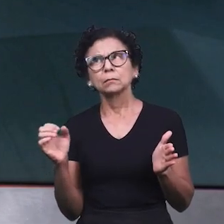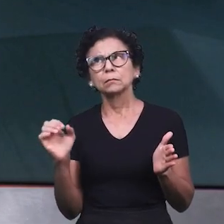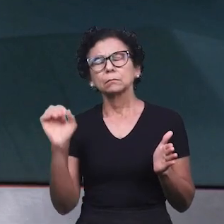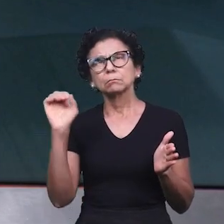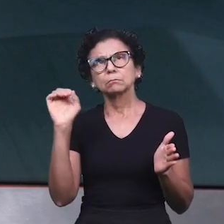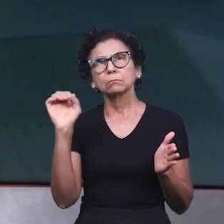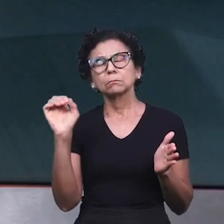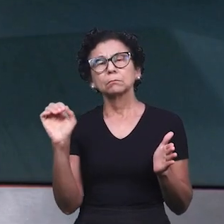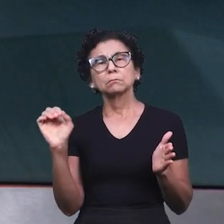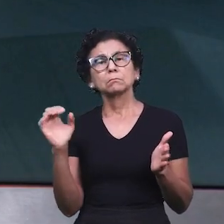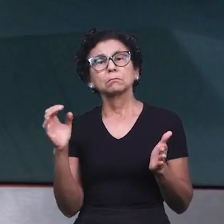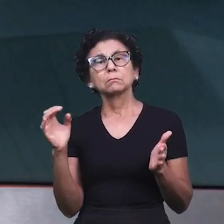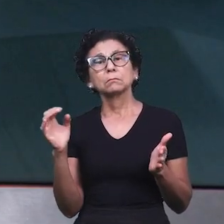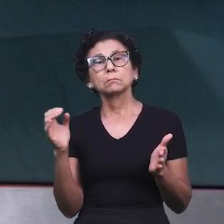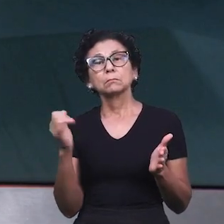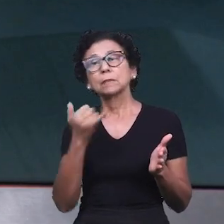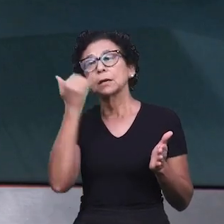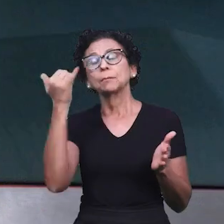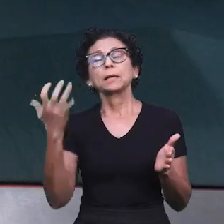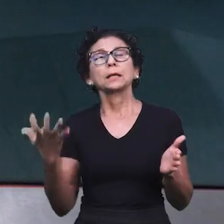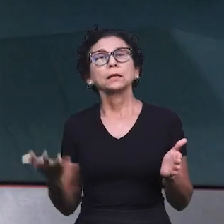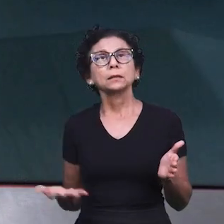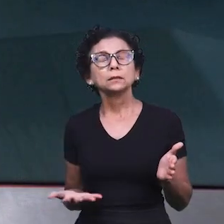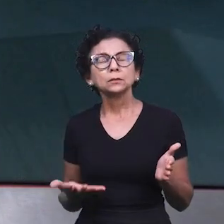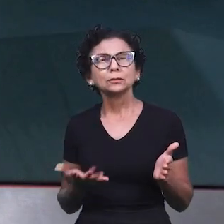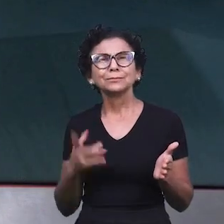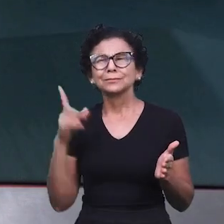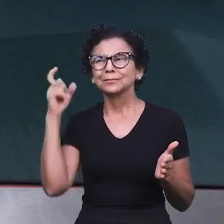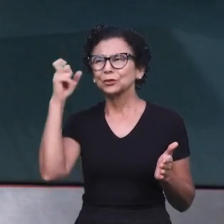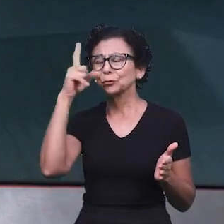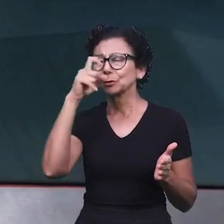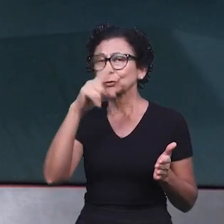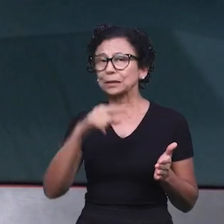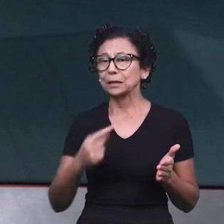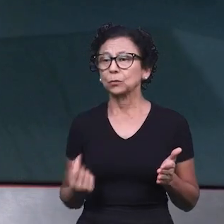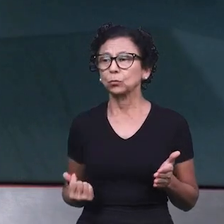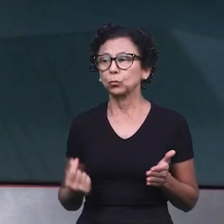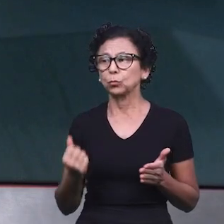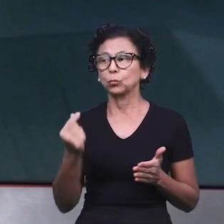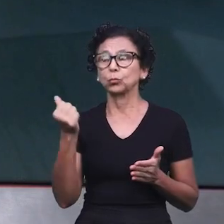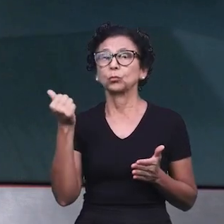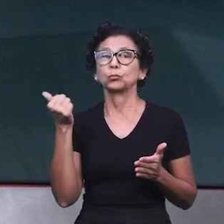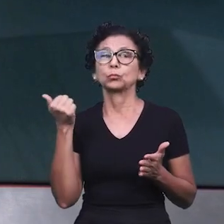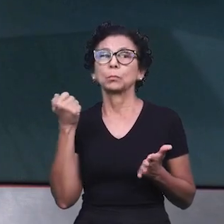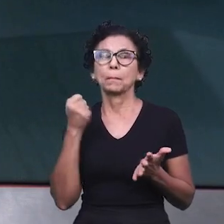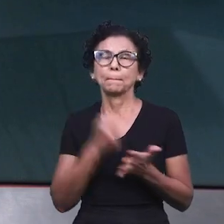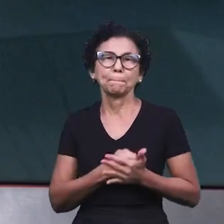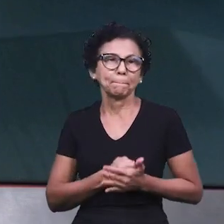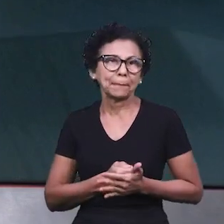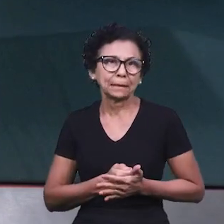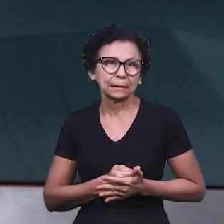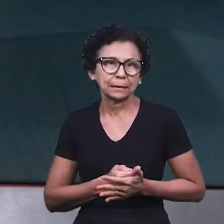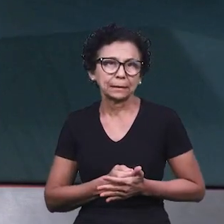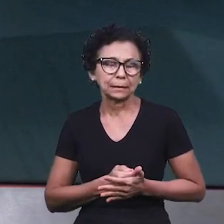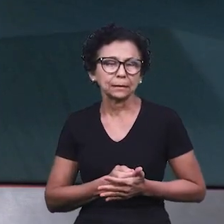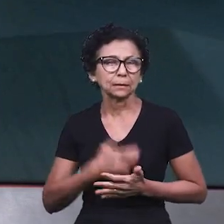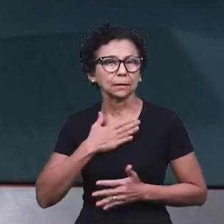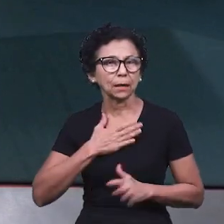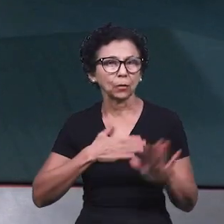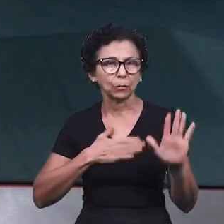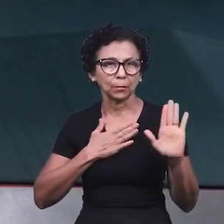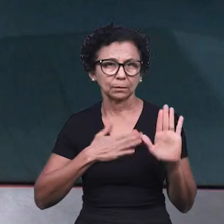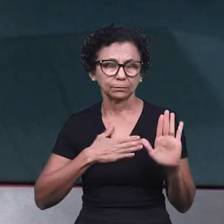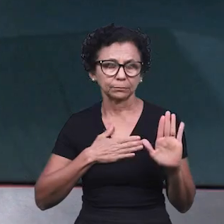alguma dificuldade em cumprir com aquelas obrigações contratadas. Ninguém deve